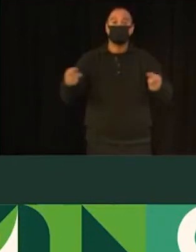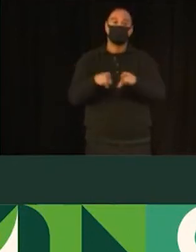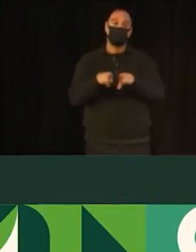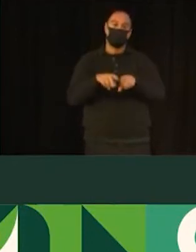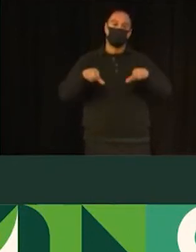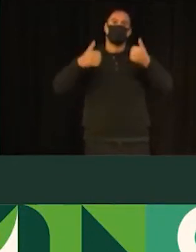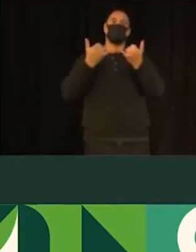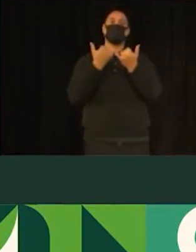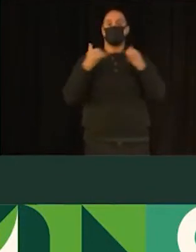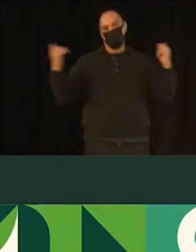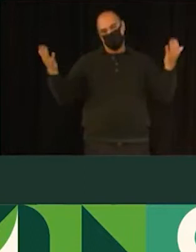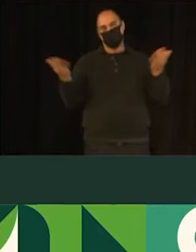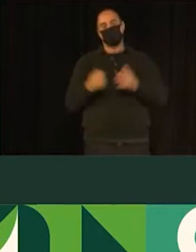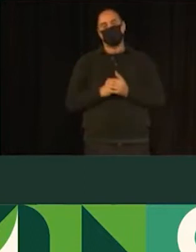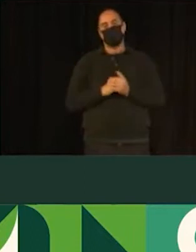tempos de deslocamento.